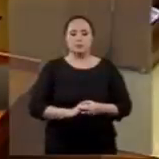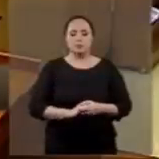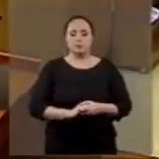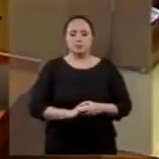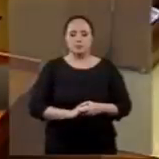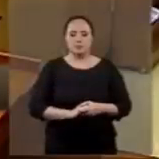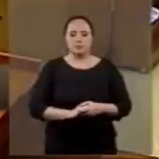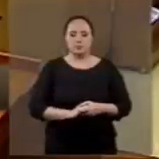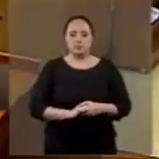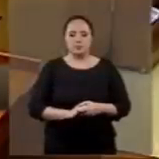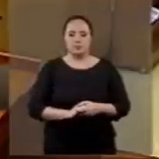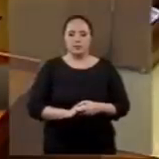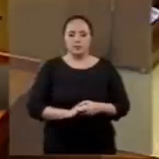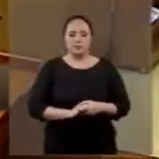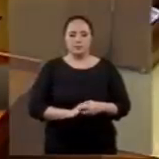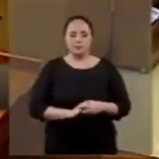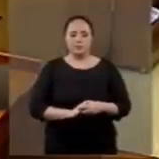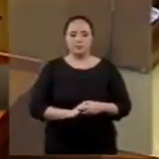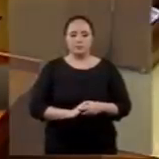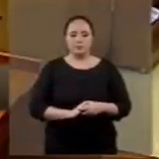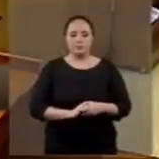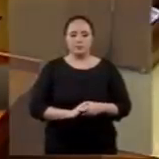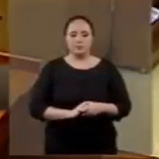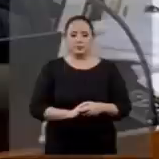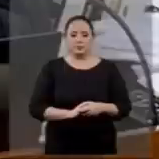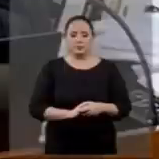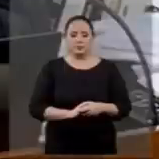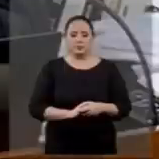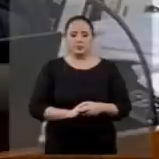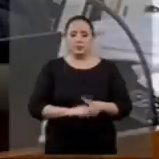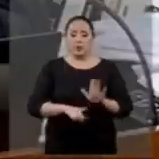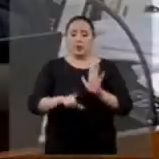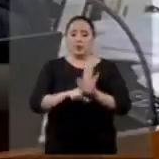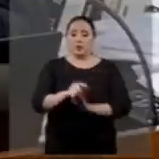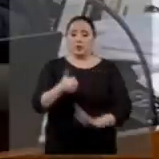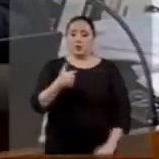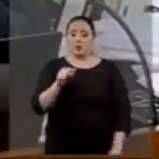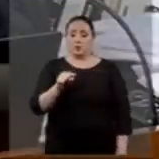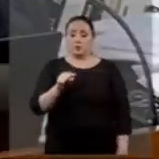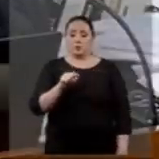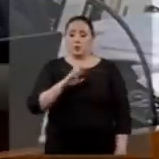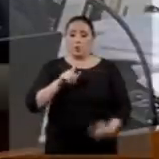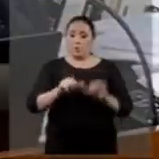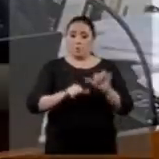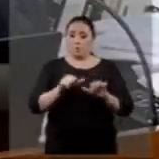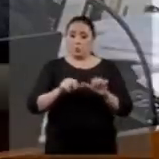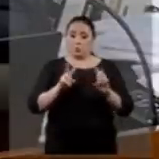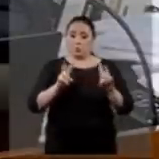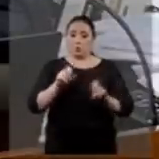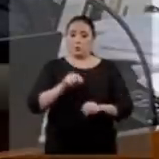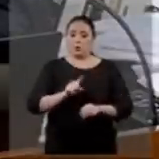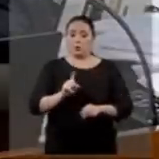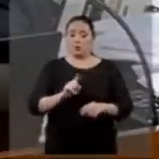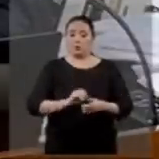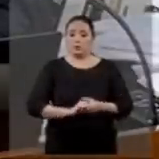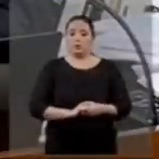15.77 previa com efeito suspensivo. E a lei 12.000 não alterou em relação a isso. Então, em relação a isso, me parece,